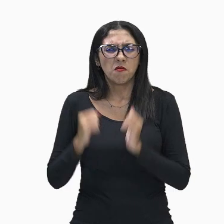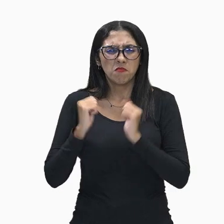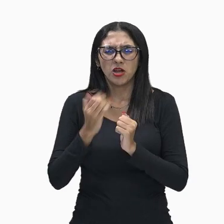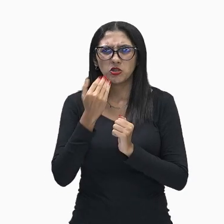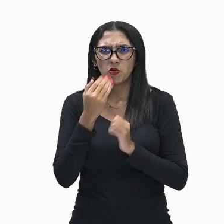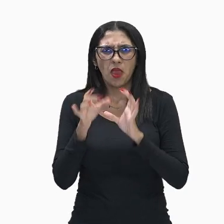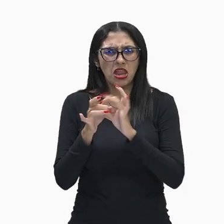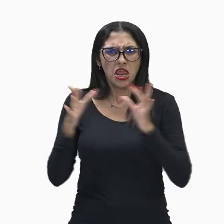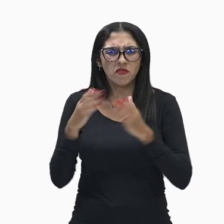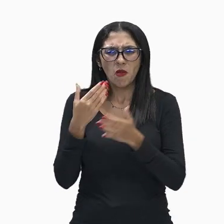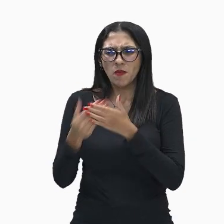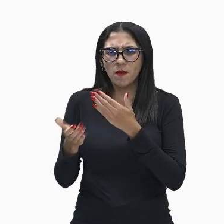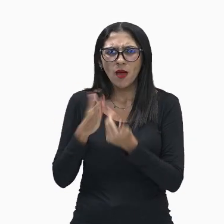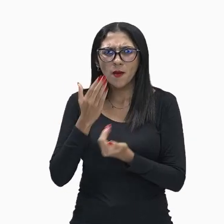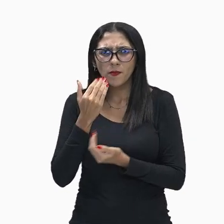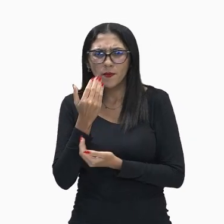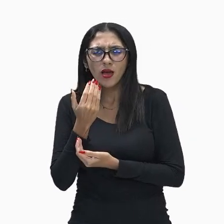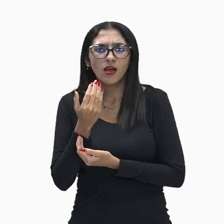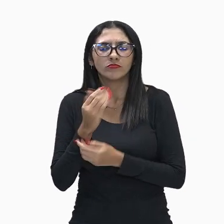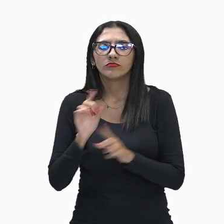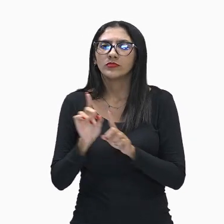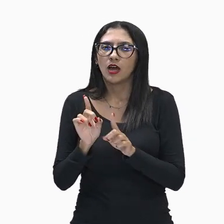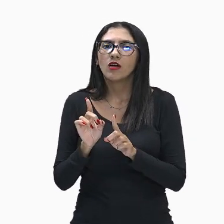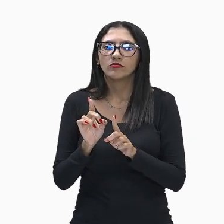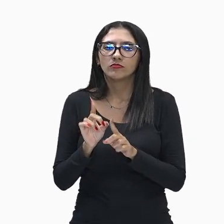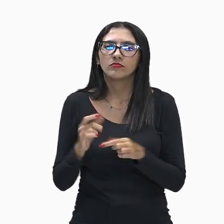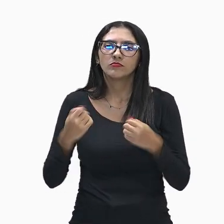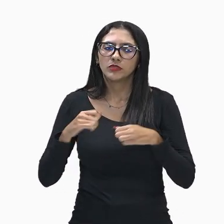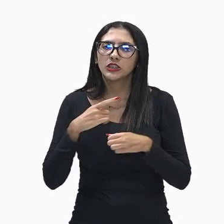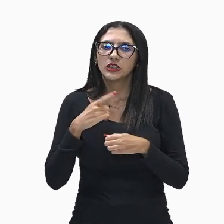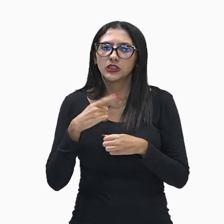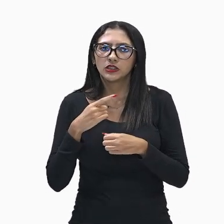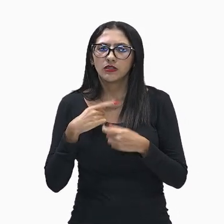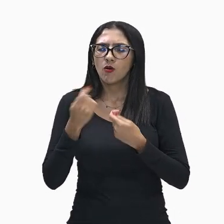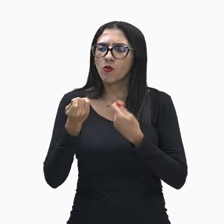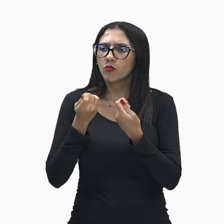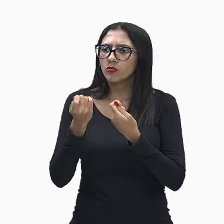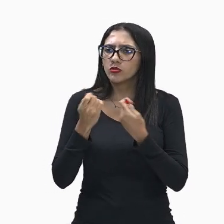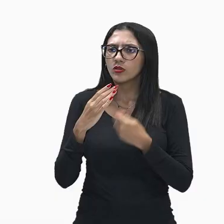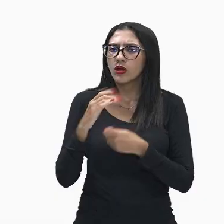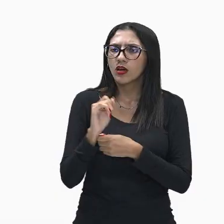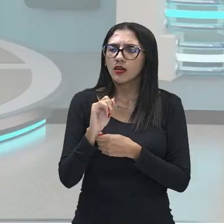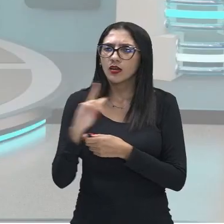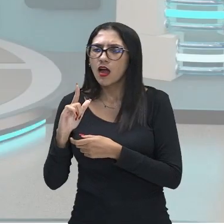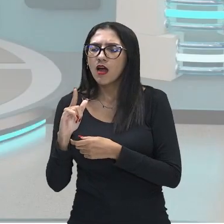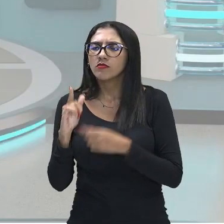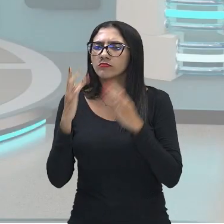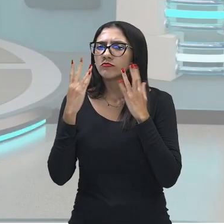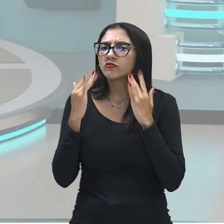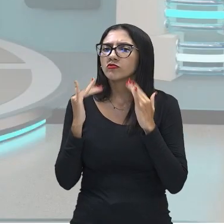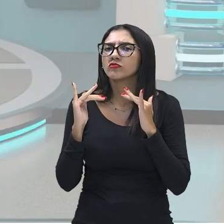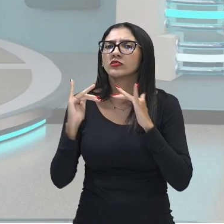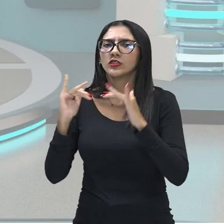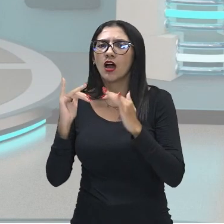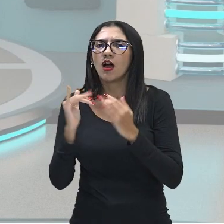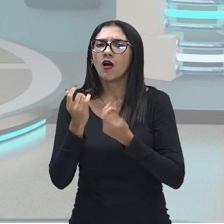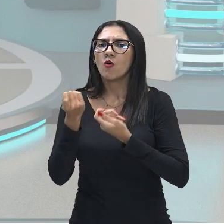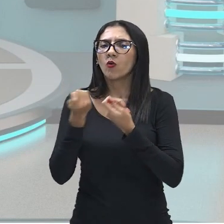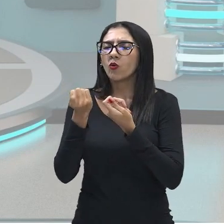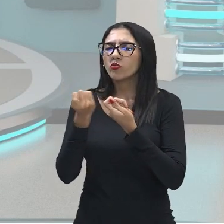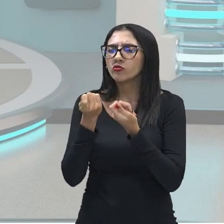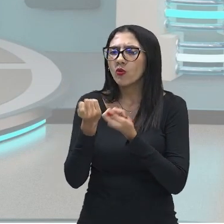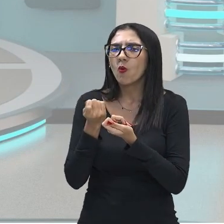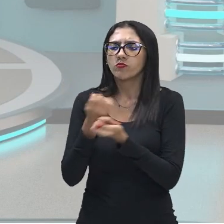besteira Ok tem que ser as um as calorias ali mais saudáveis se alimentar talvez da gordura da